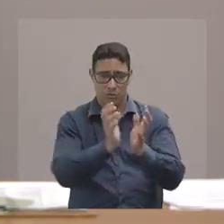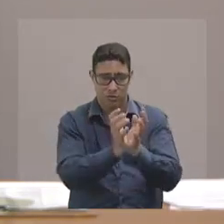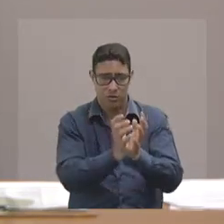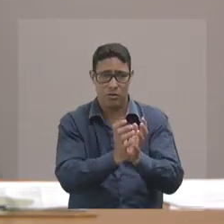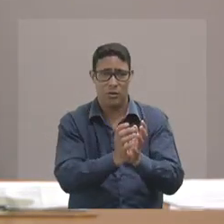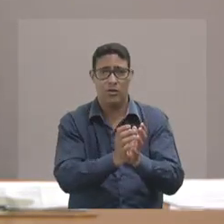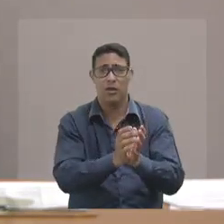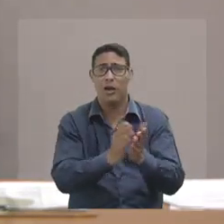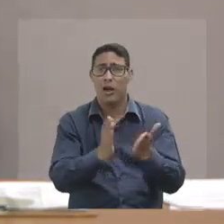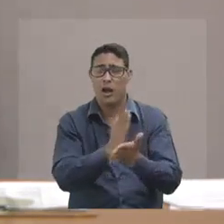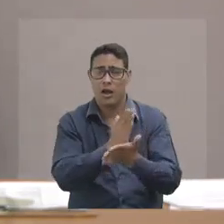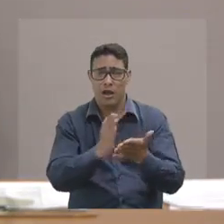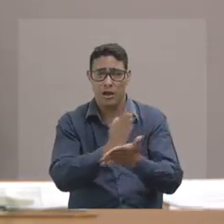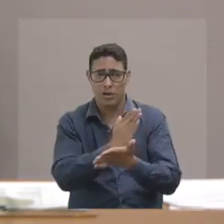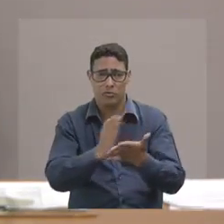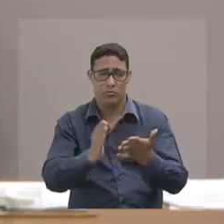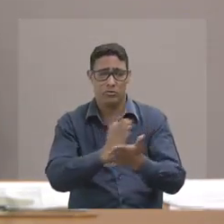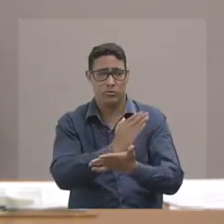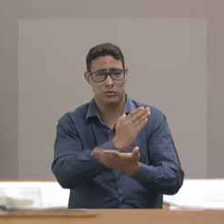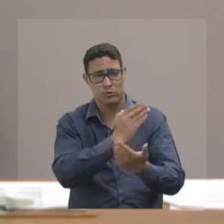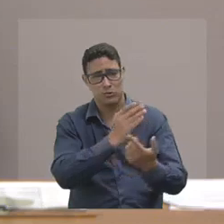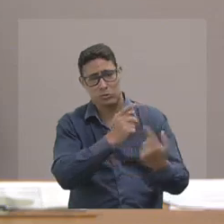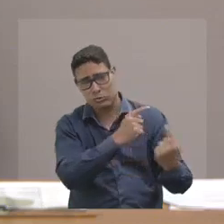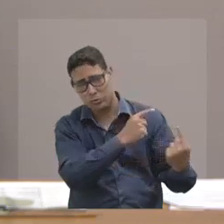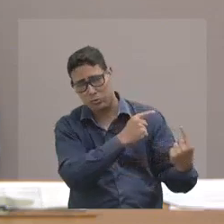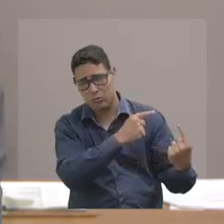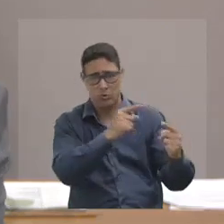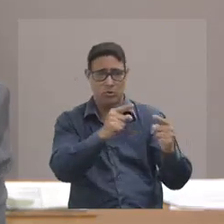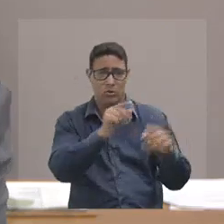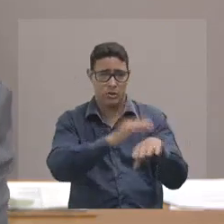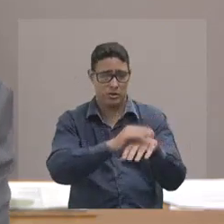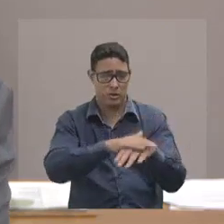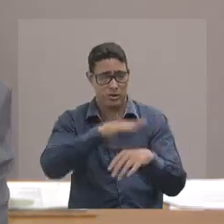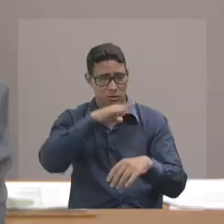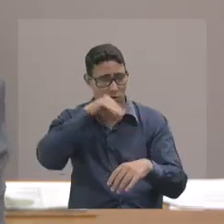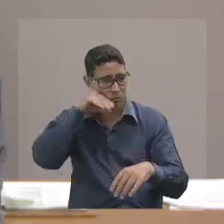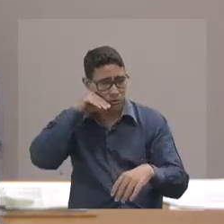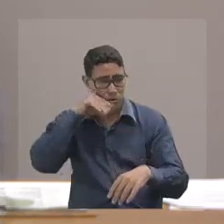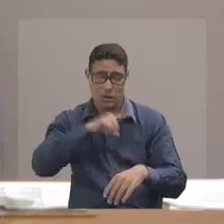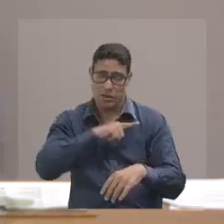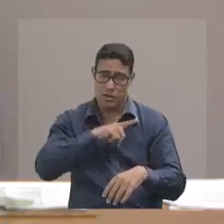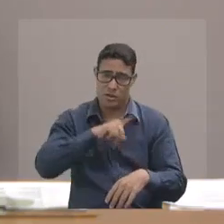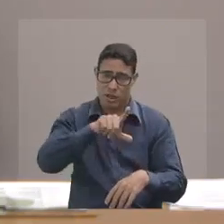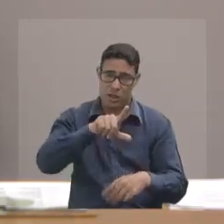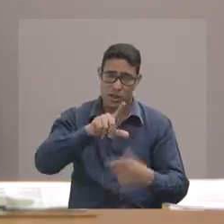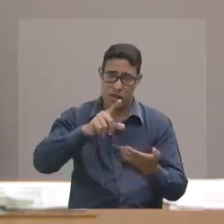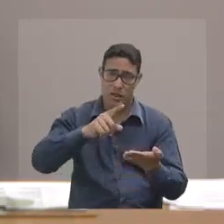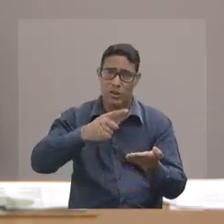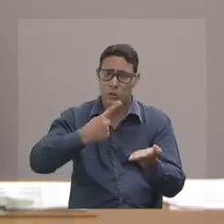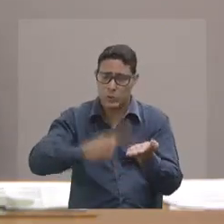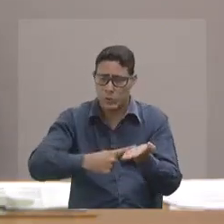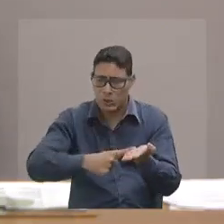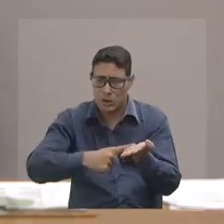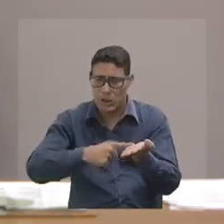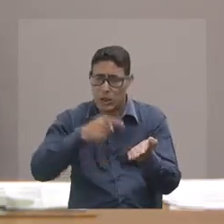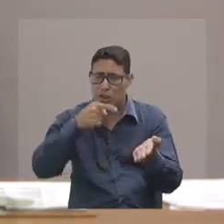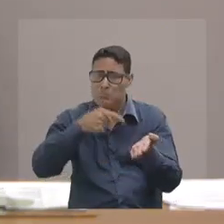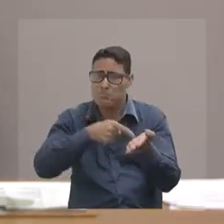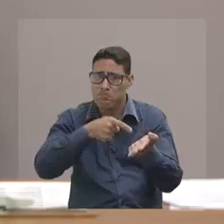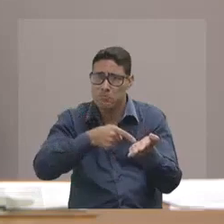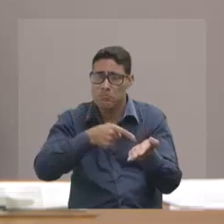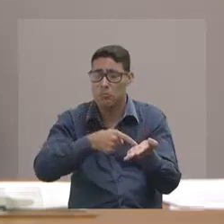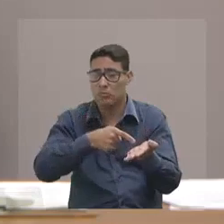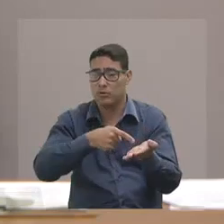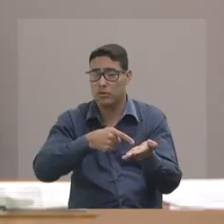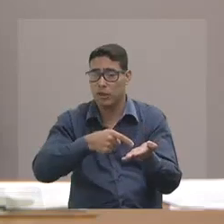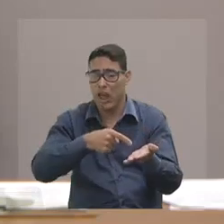antecipadas de servidores recebe-se uma denúncia e esse servidor já dá já foi condenado